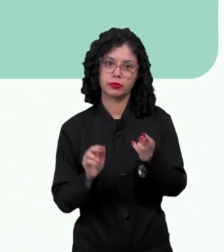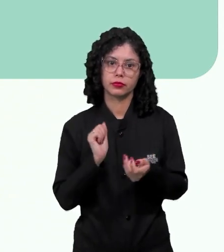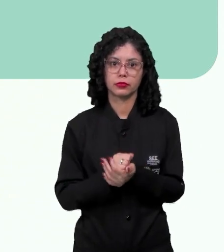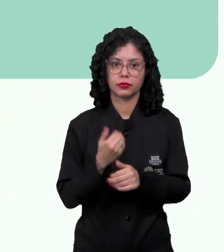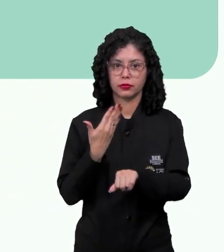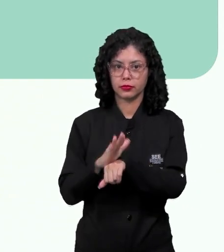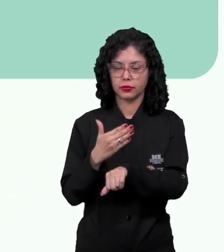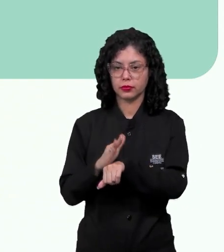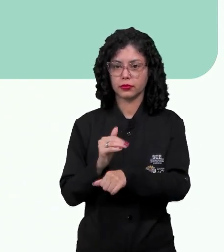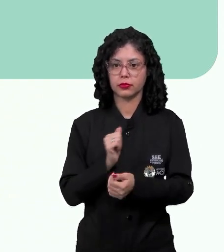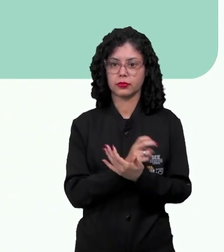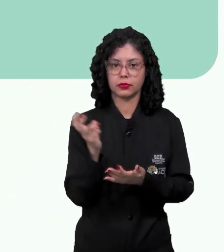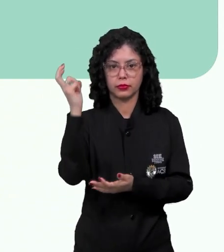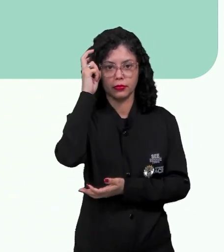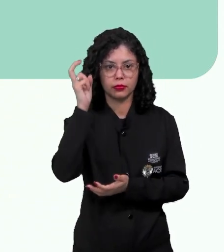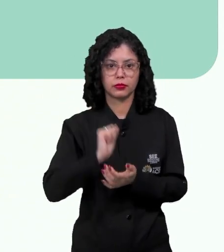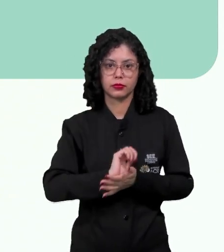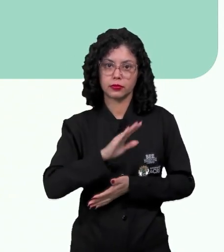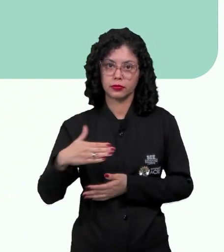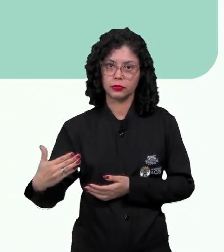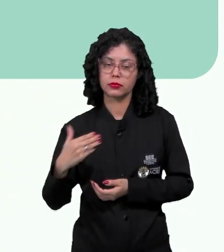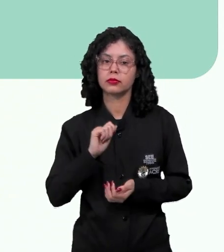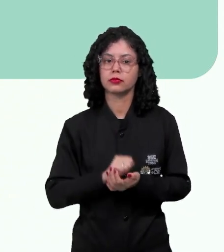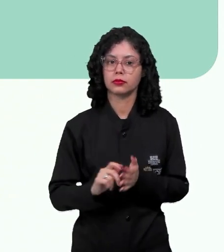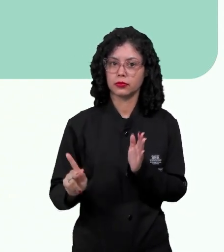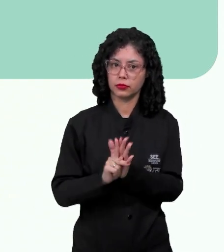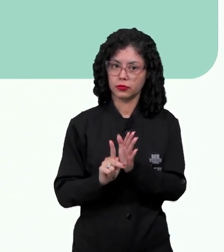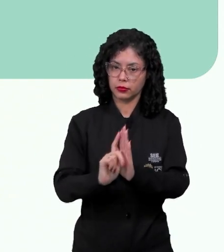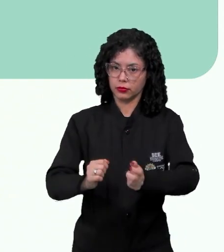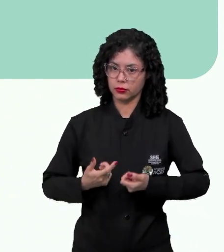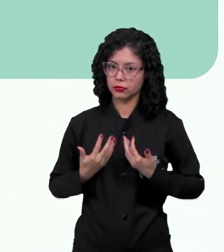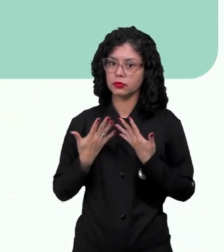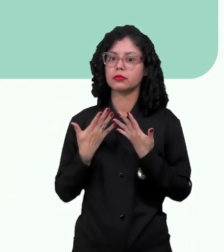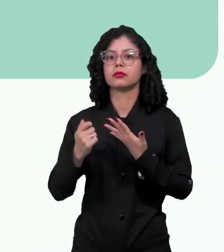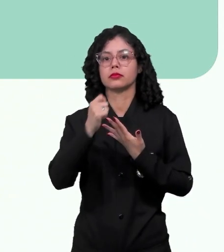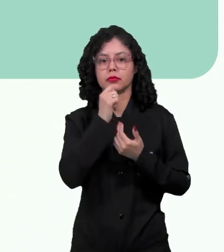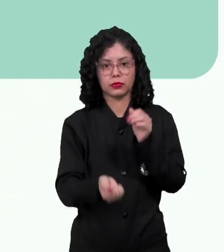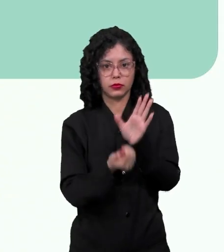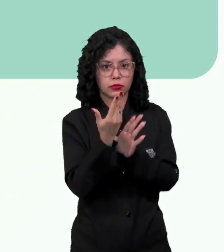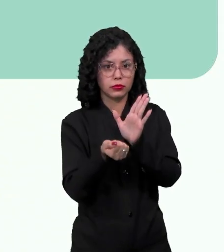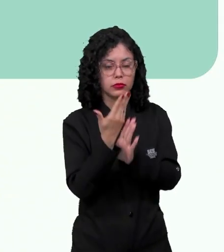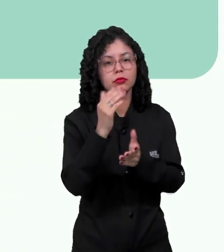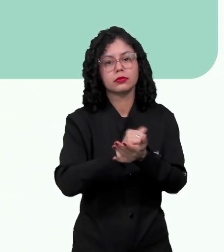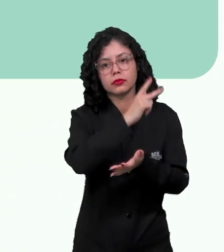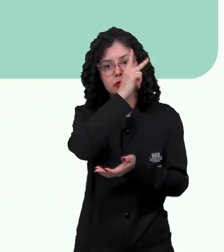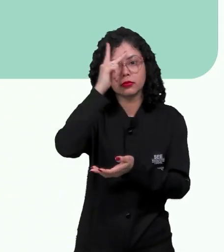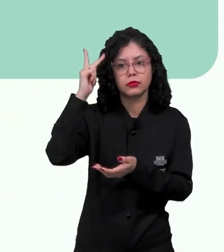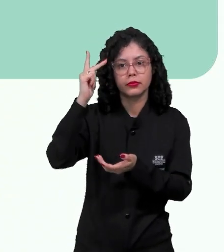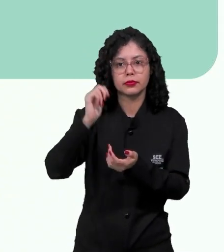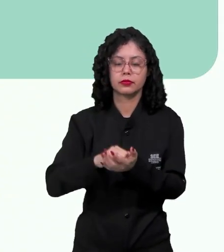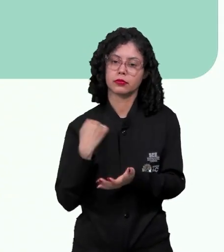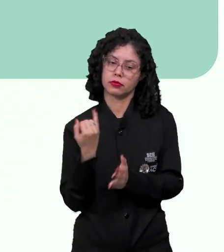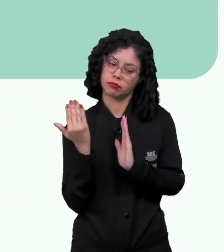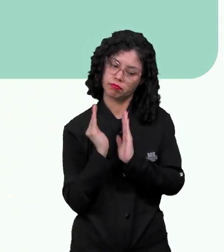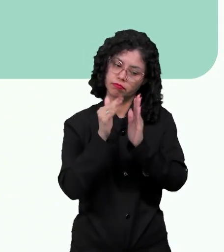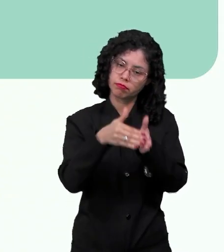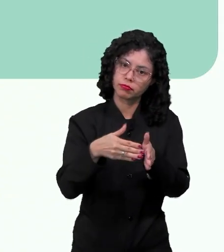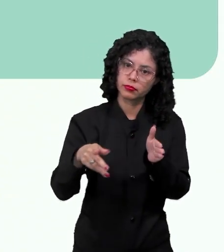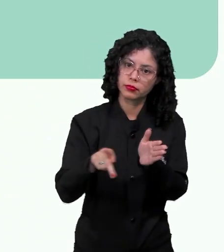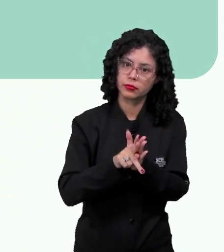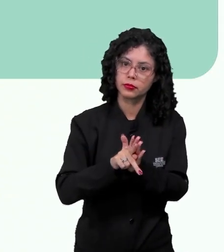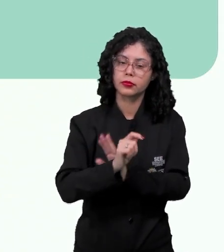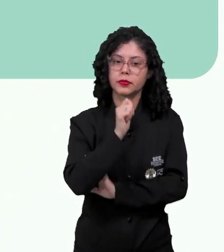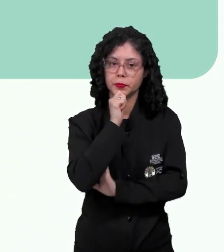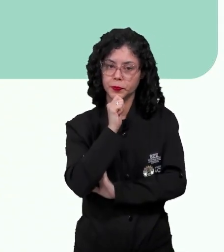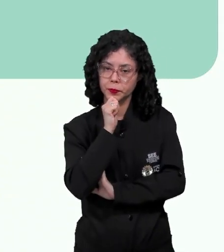prática cultural. É quando a obra ou manifestação é criada por uma pessoa específica com